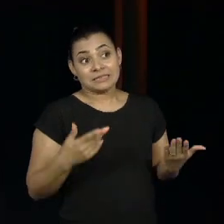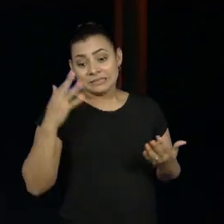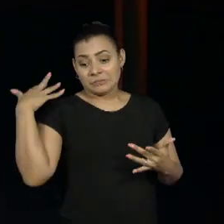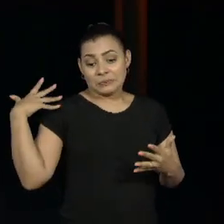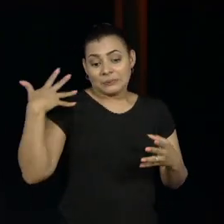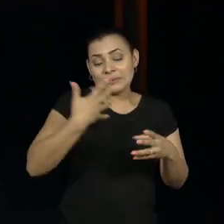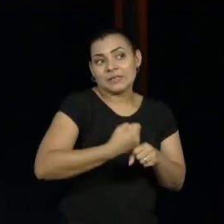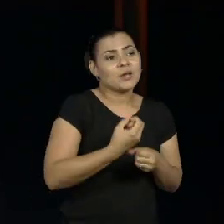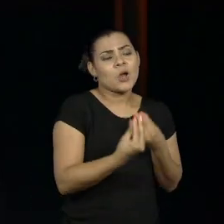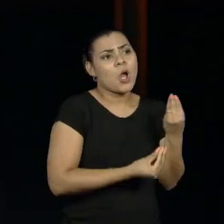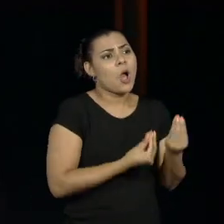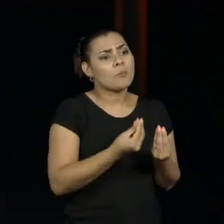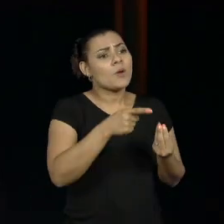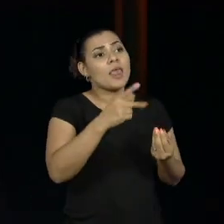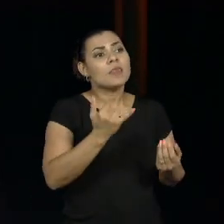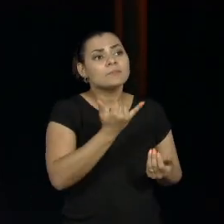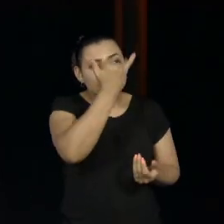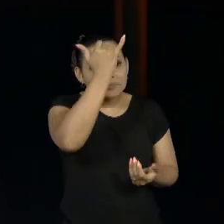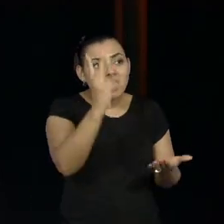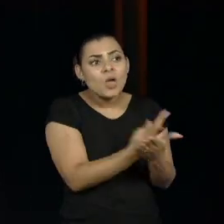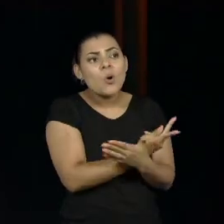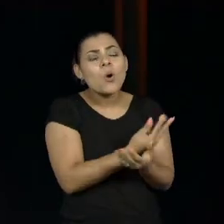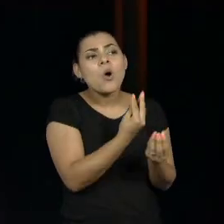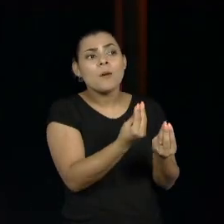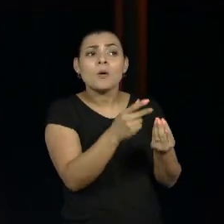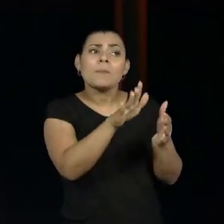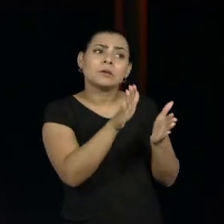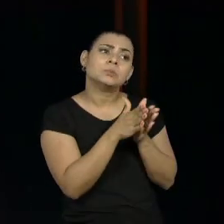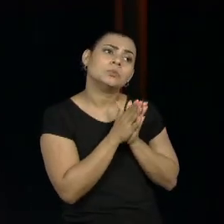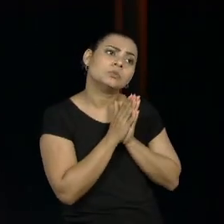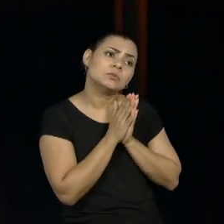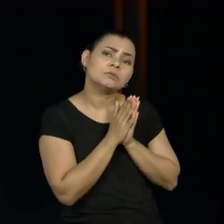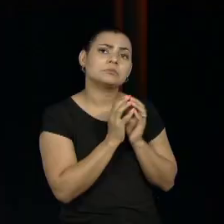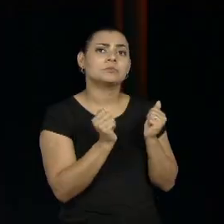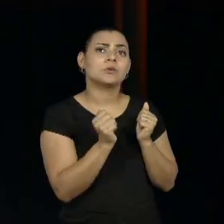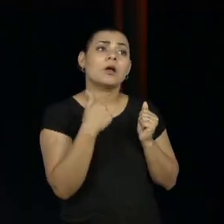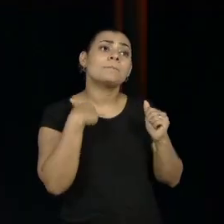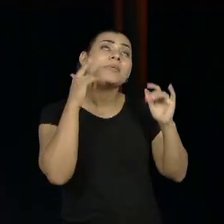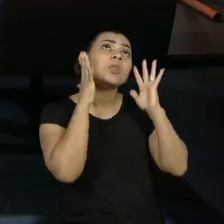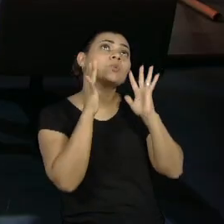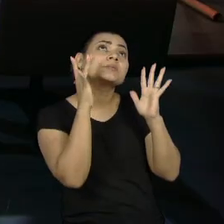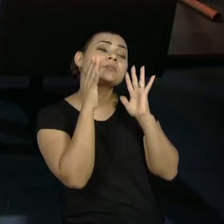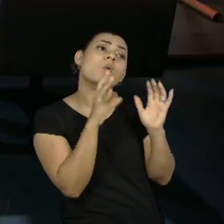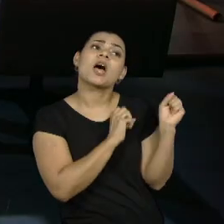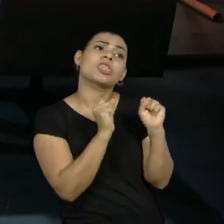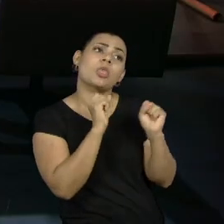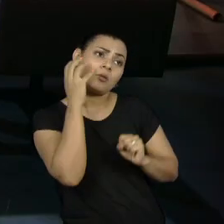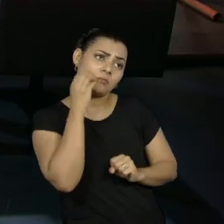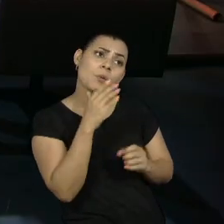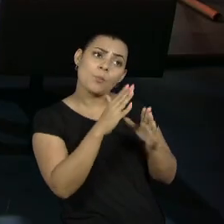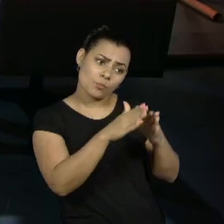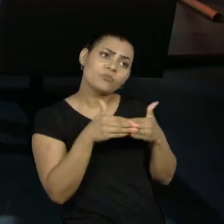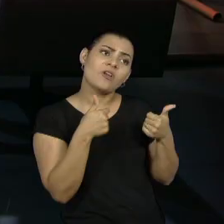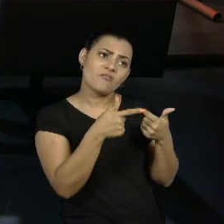e onde Ele pisou na bola mas não vai destruir a ilusão que eu tenho deixou